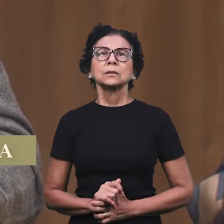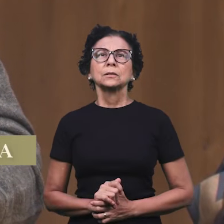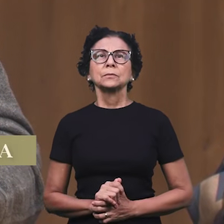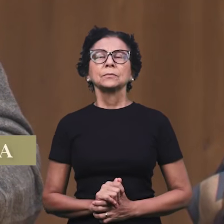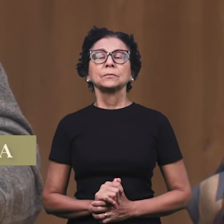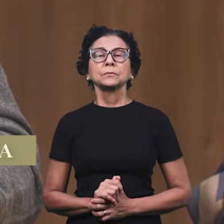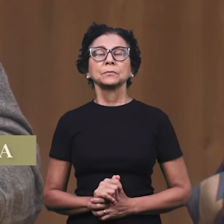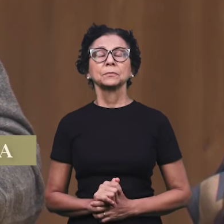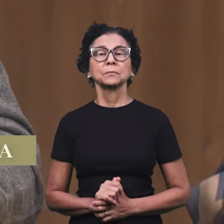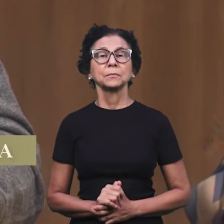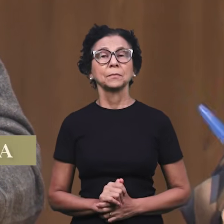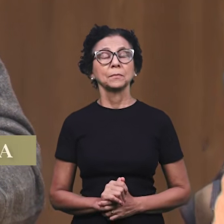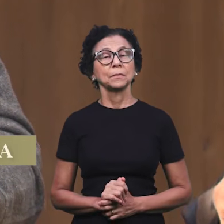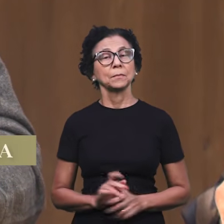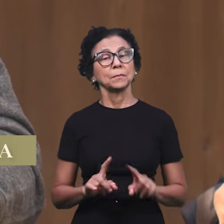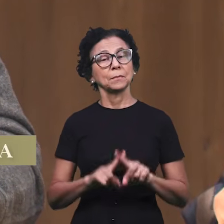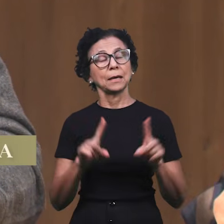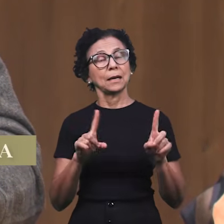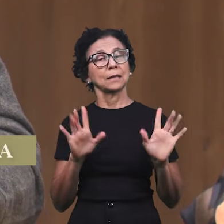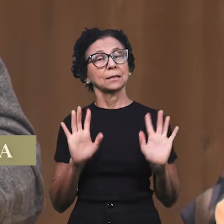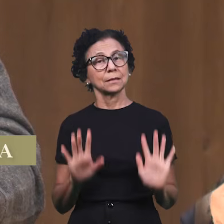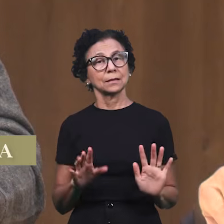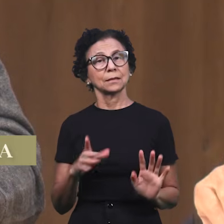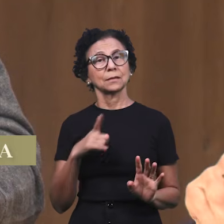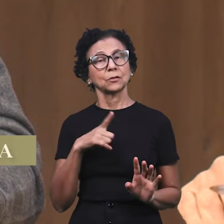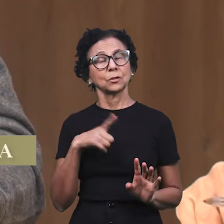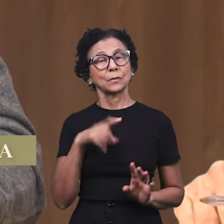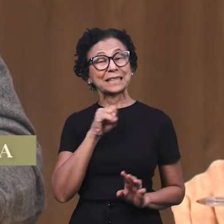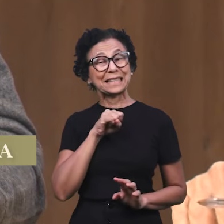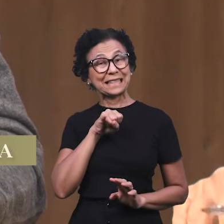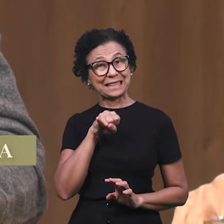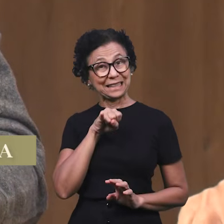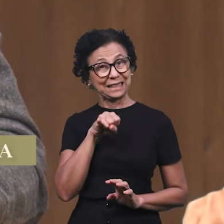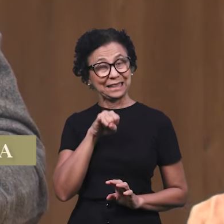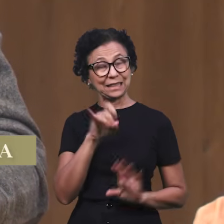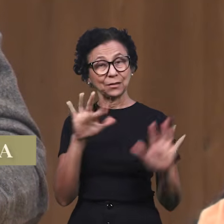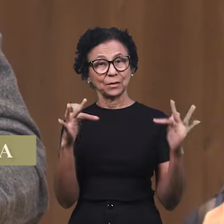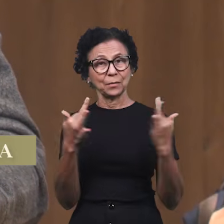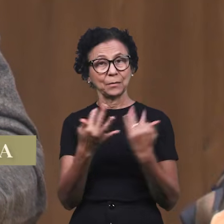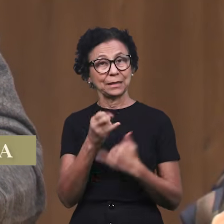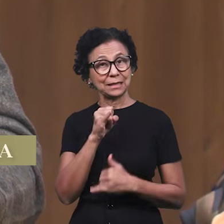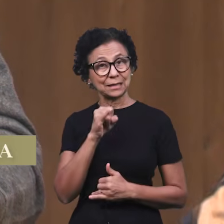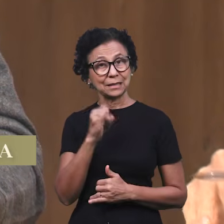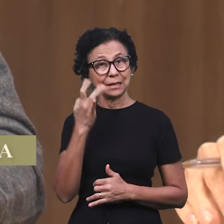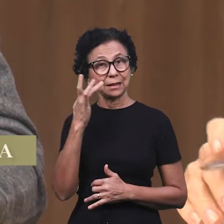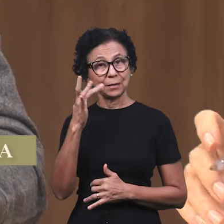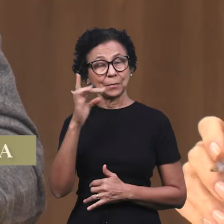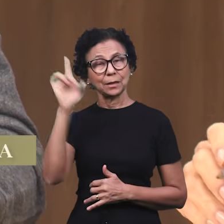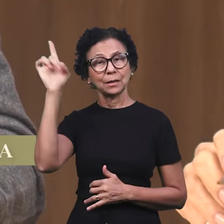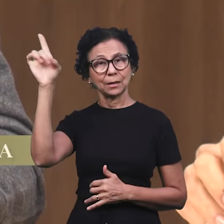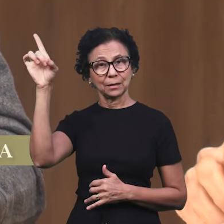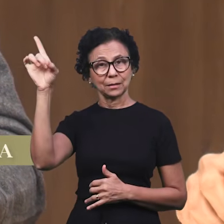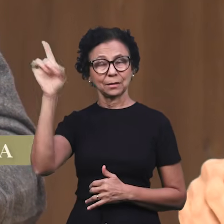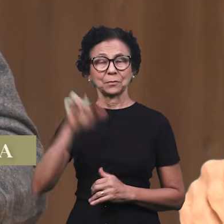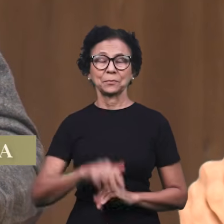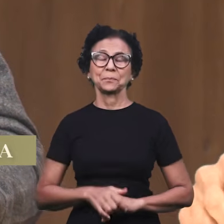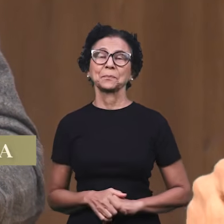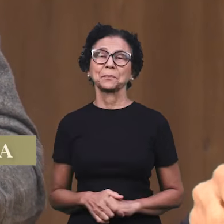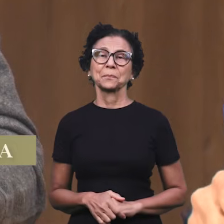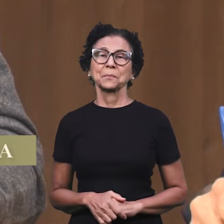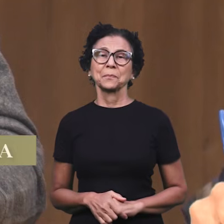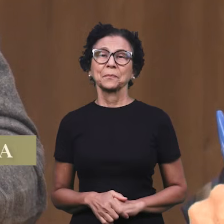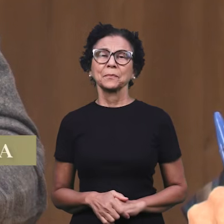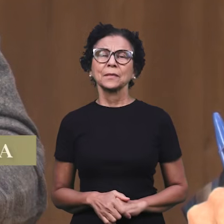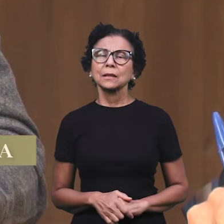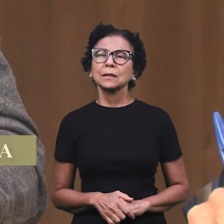mostrou que nós falássemos sobre esse assunto em um mês que nós estamos orando pelas famílias. Né? Estamos orando pela salvação,